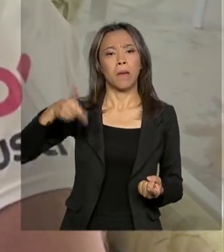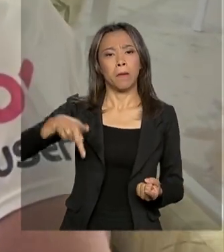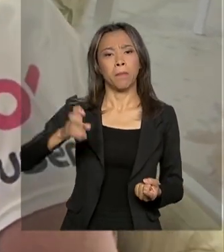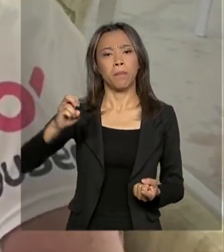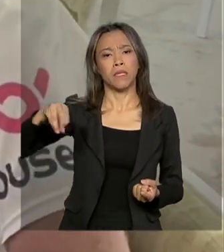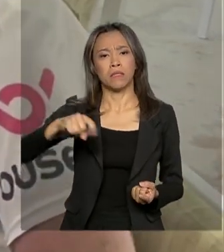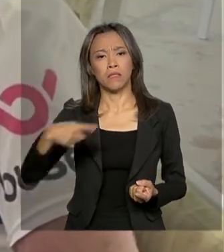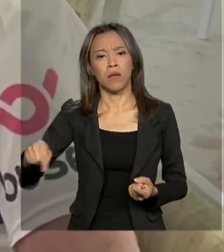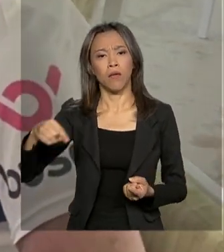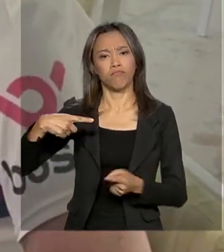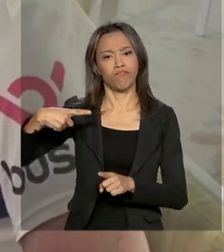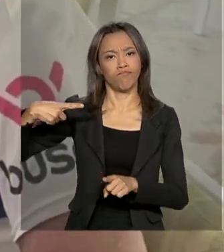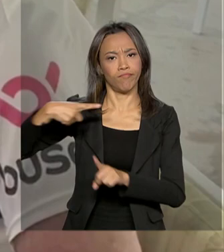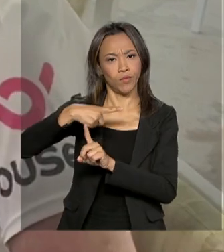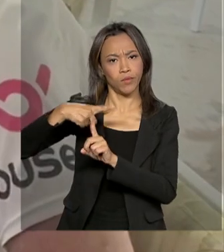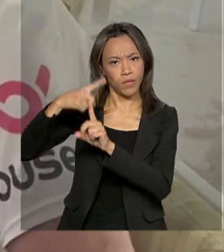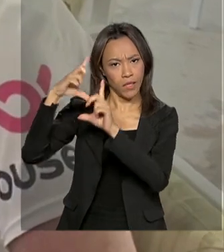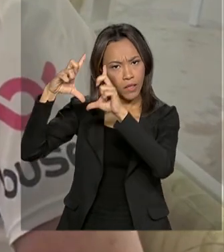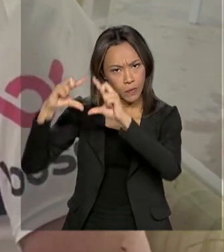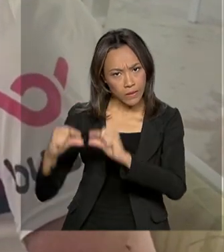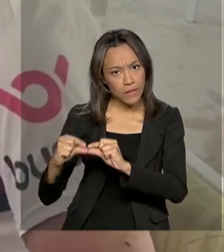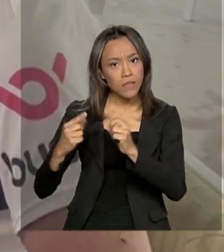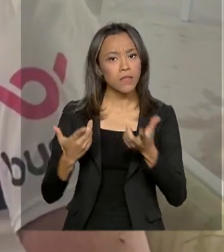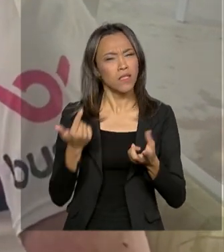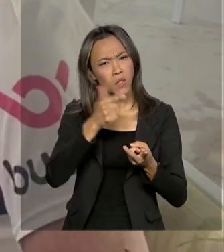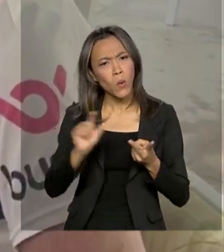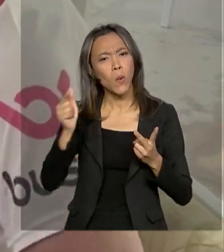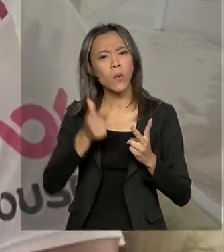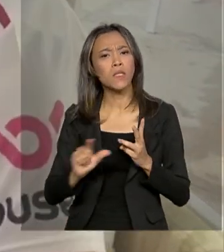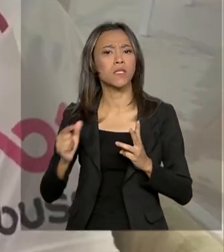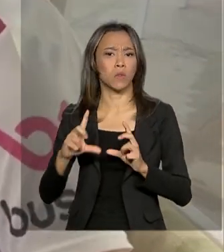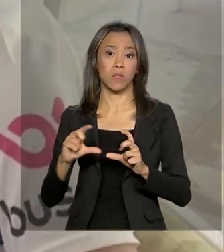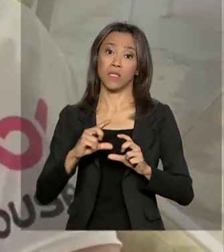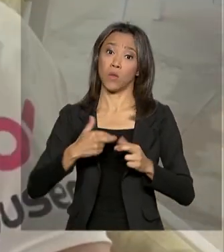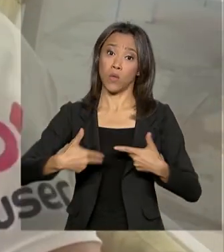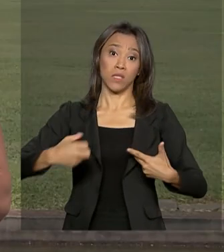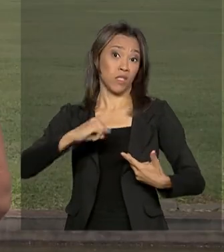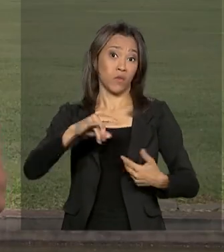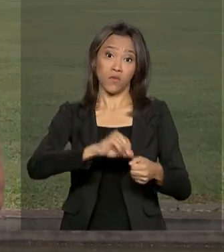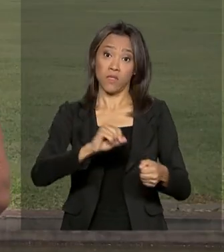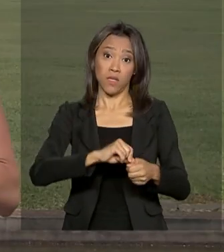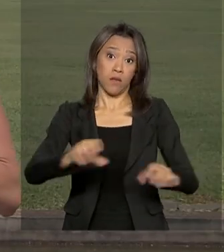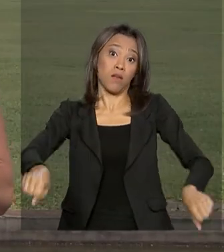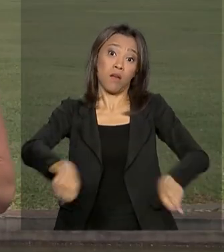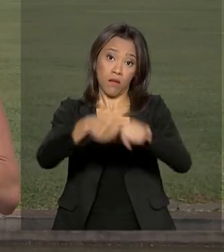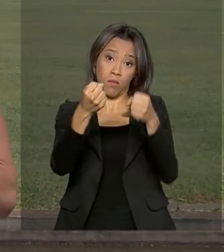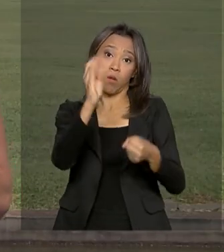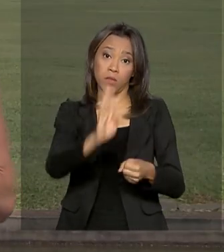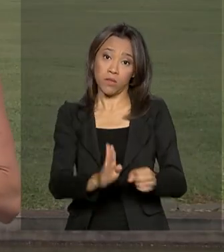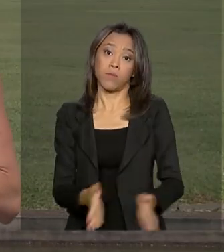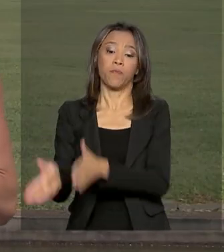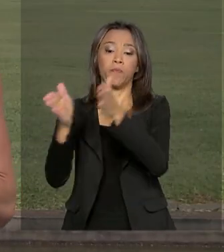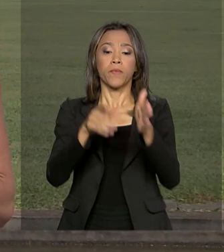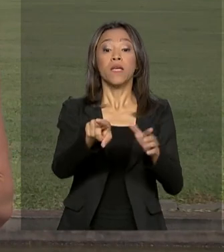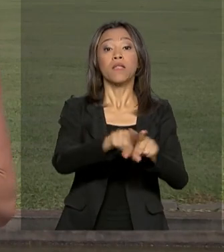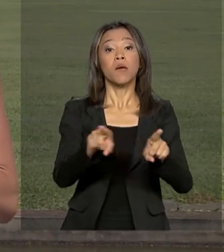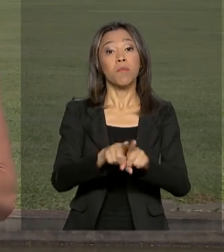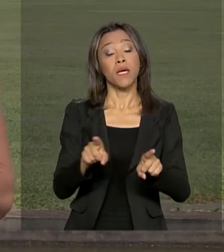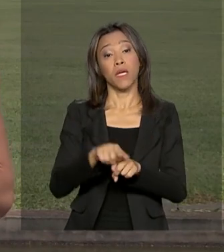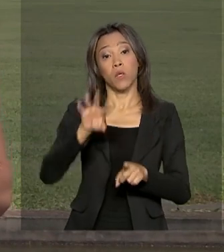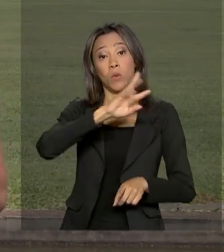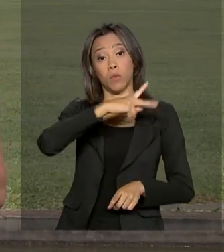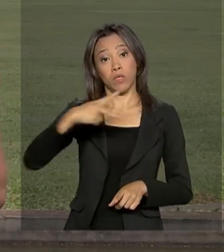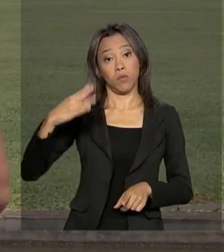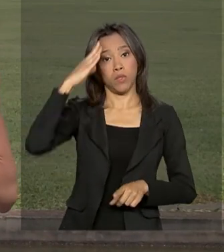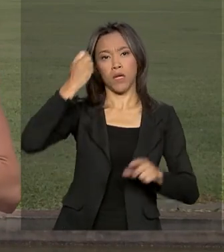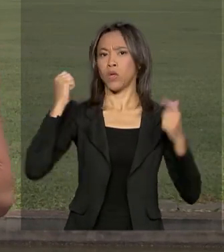diminuída, entre outras coisas, mas se não fizesse aí, quebraria o Brasil. Bolsonaro também comemorou os resultados do